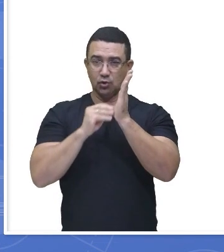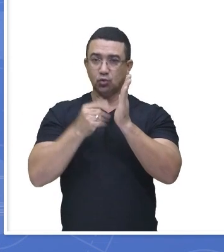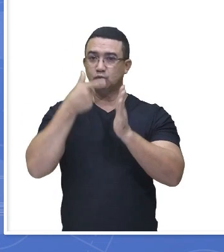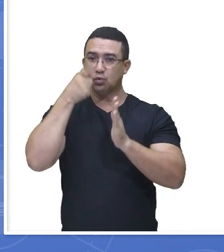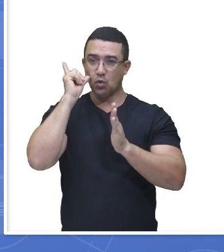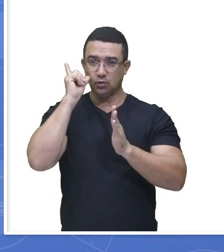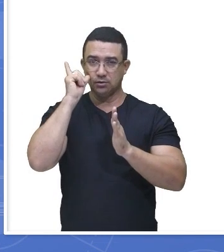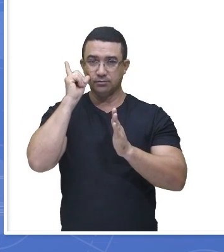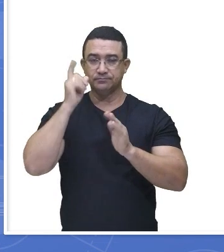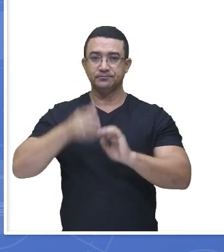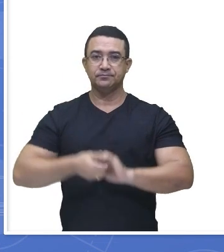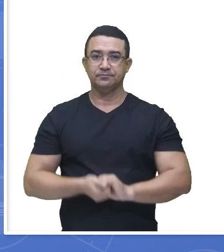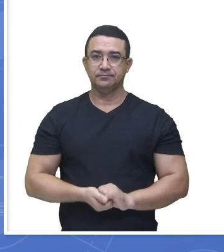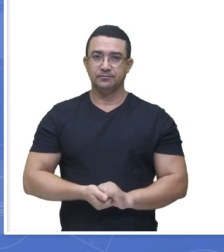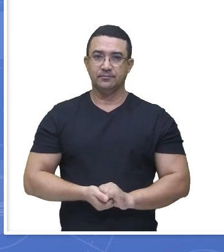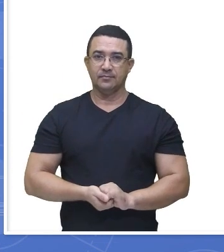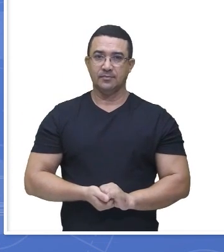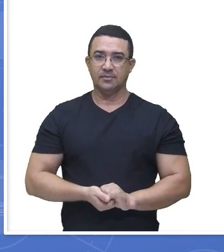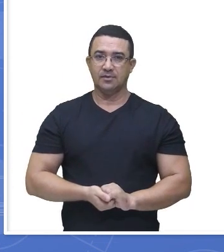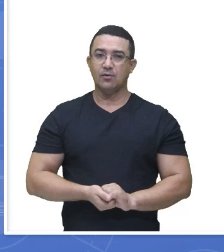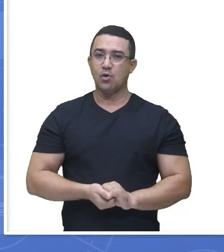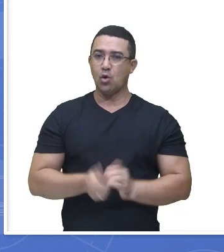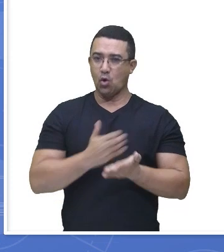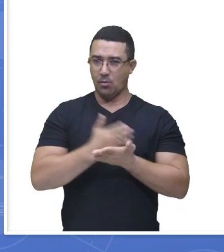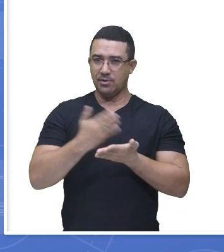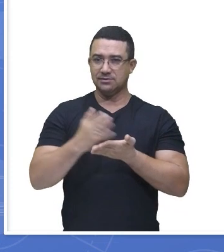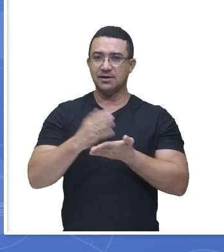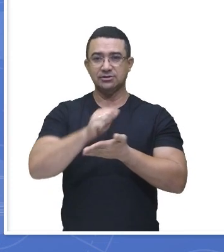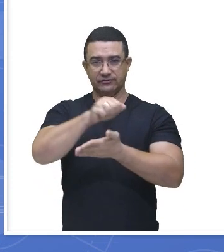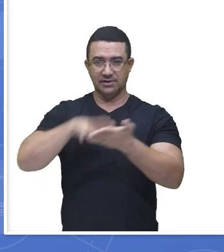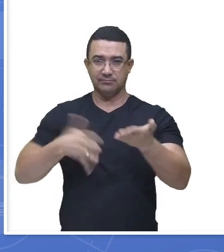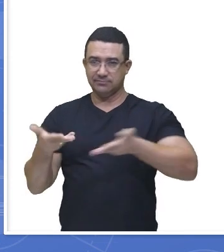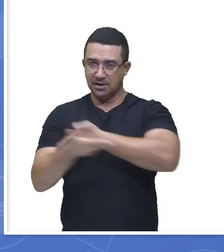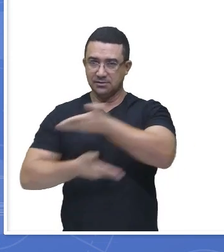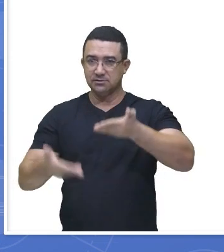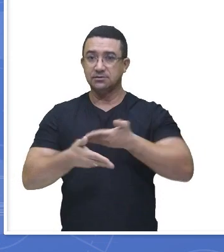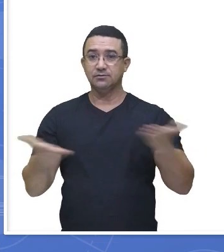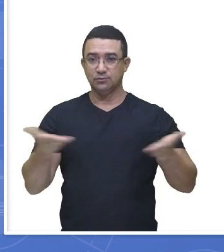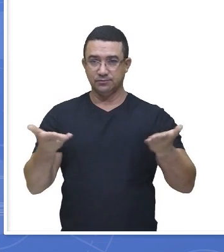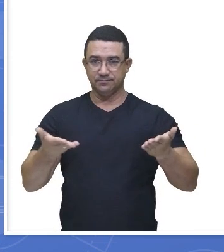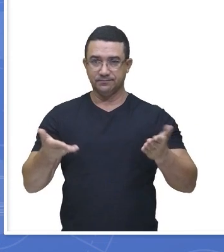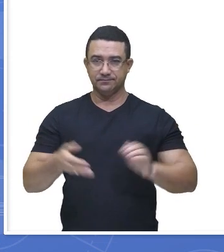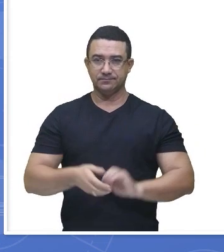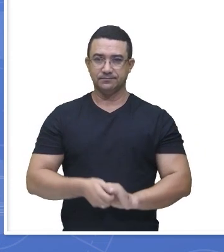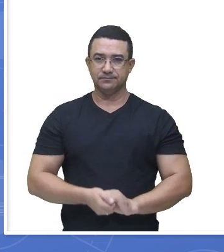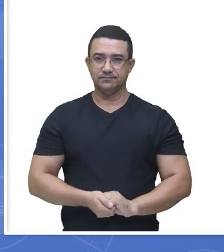os convido à atividade interativa do dia de hoje, ok?